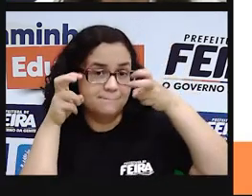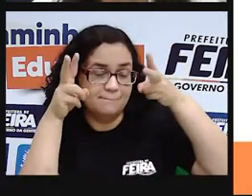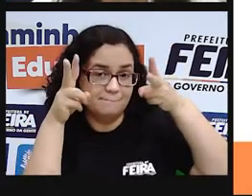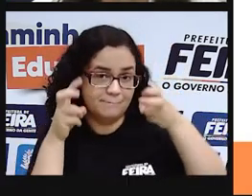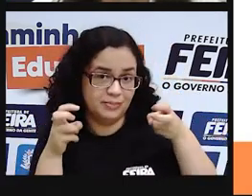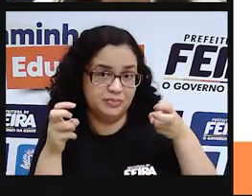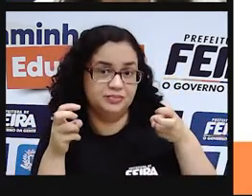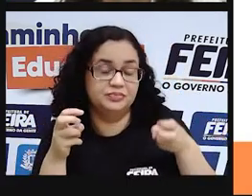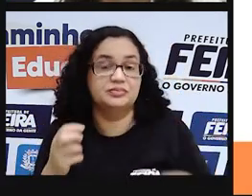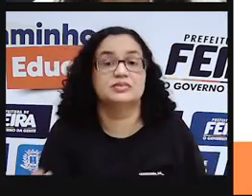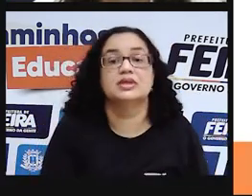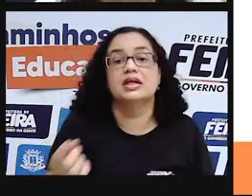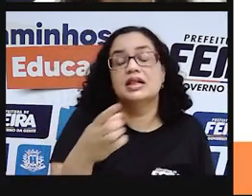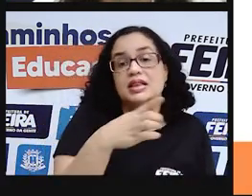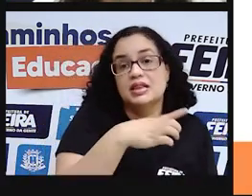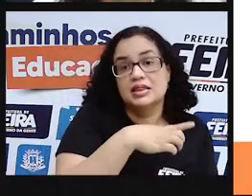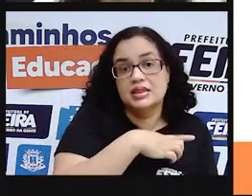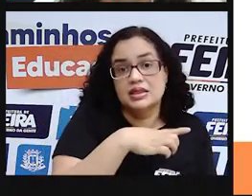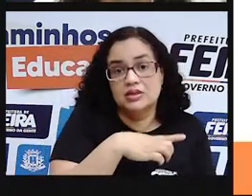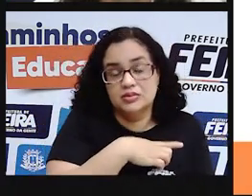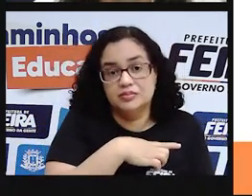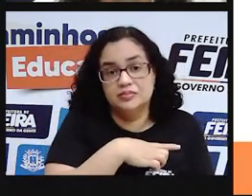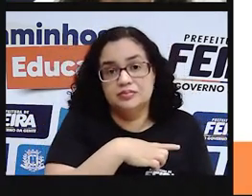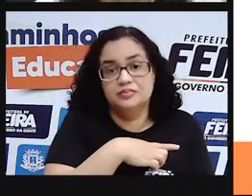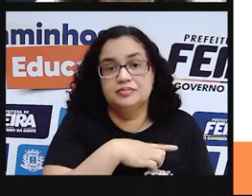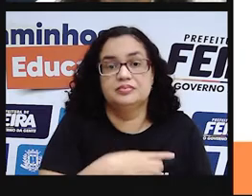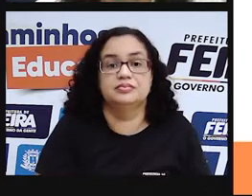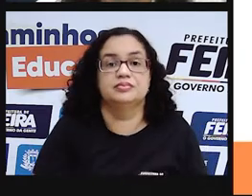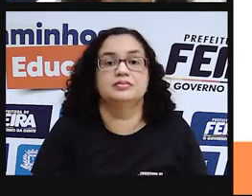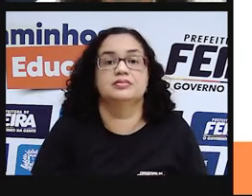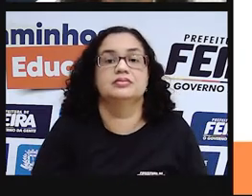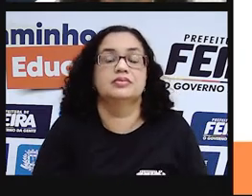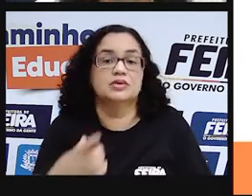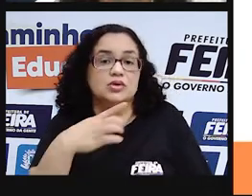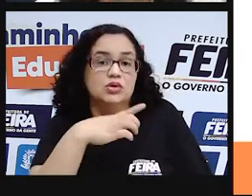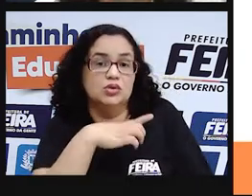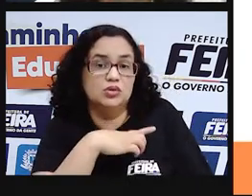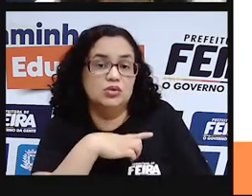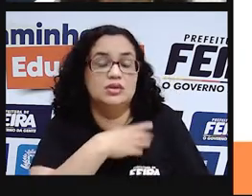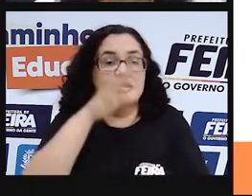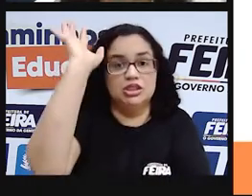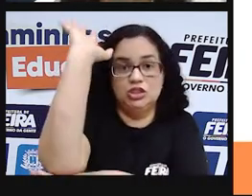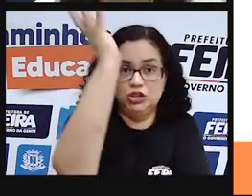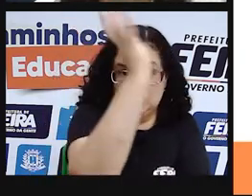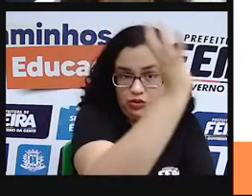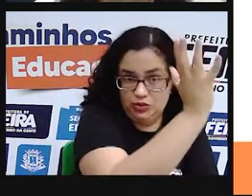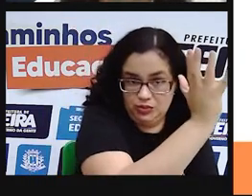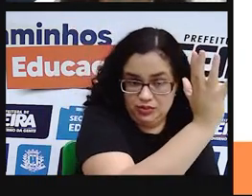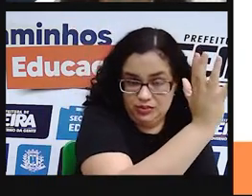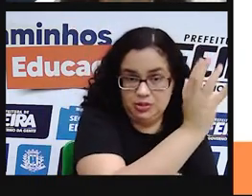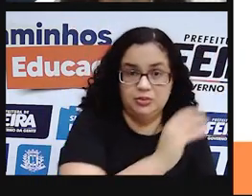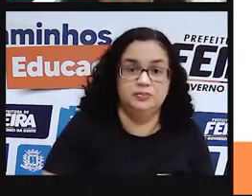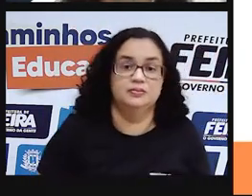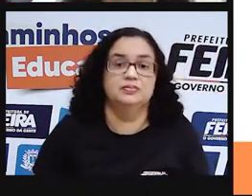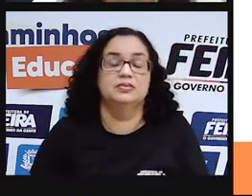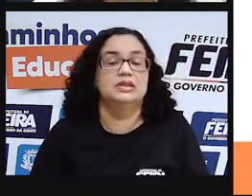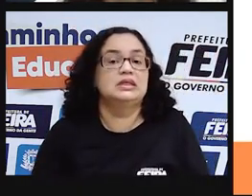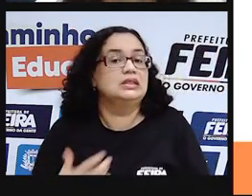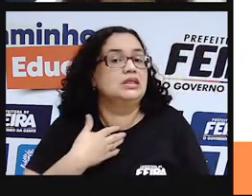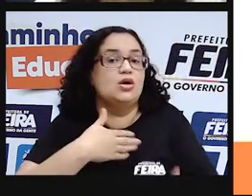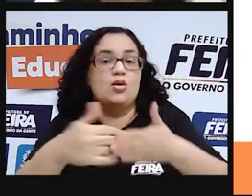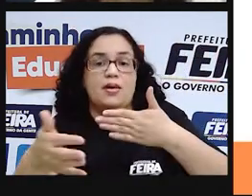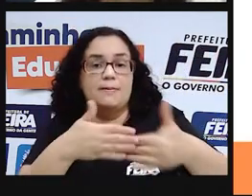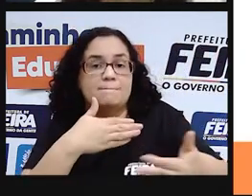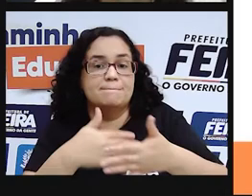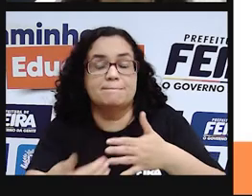né que ele demonstra para esse componente da natureza né que é a lagoa ele nem